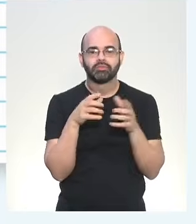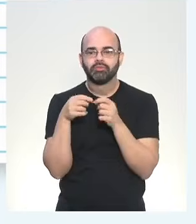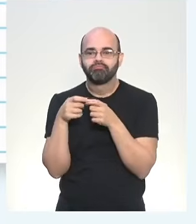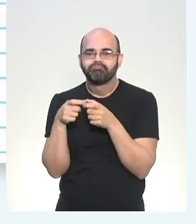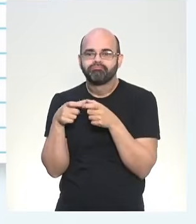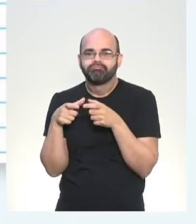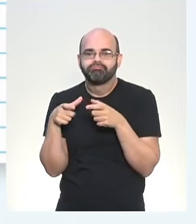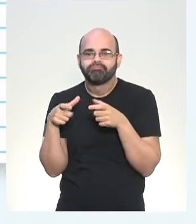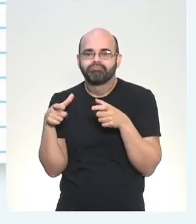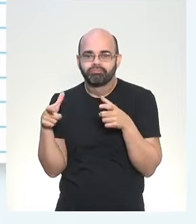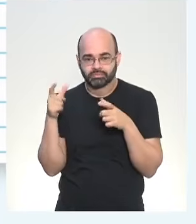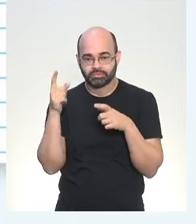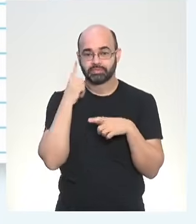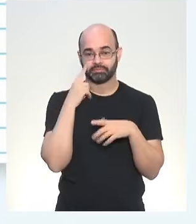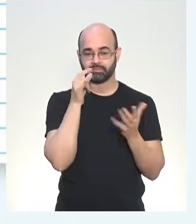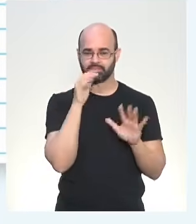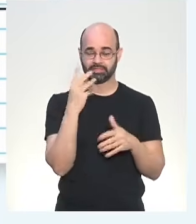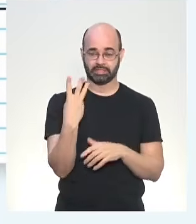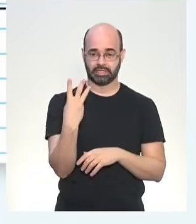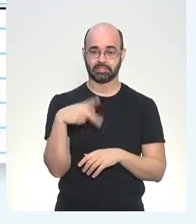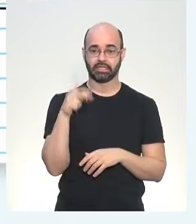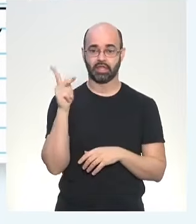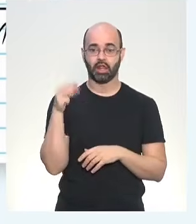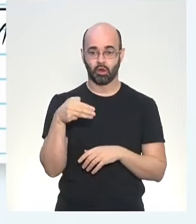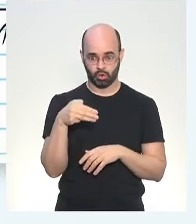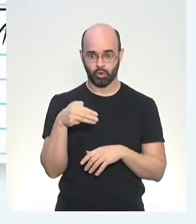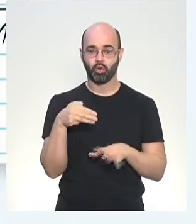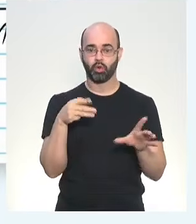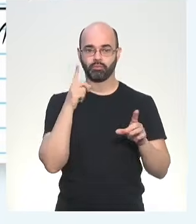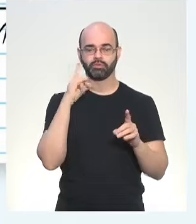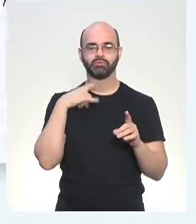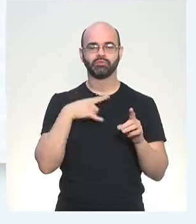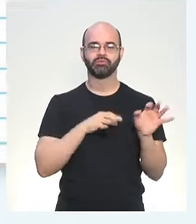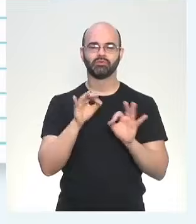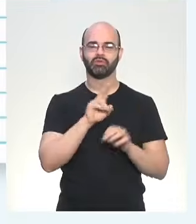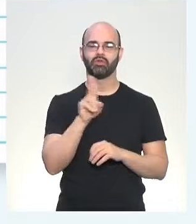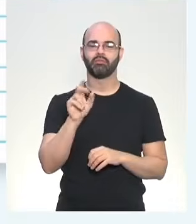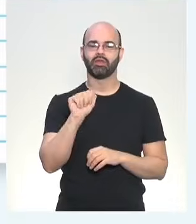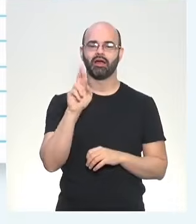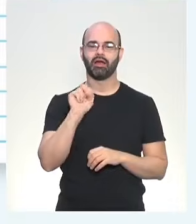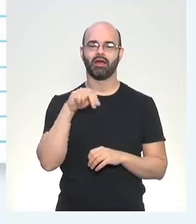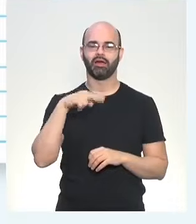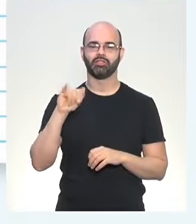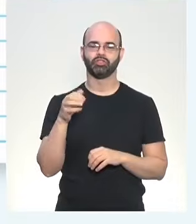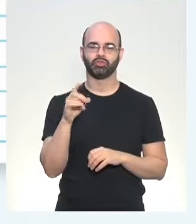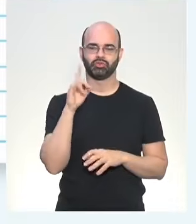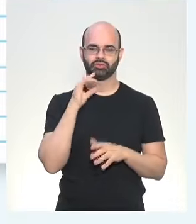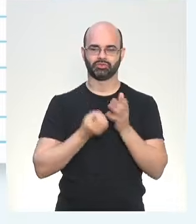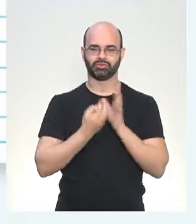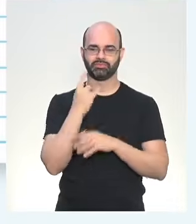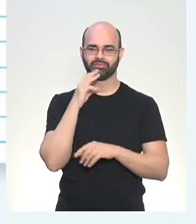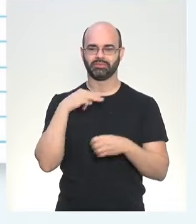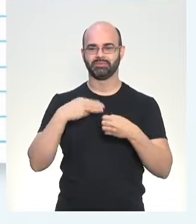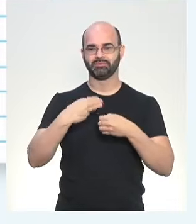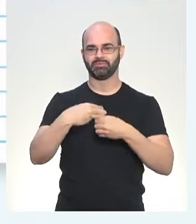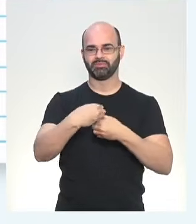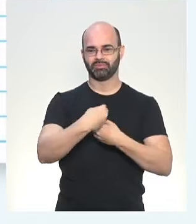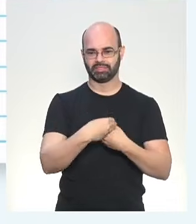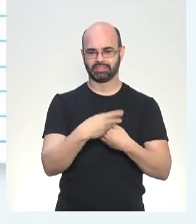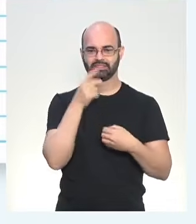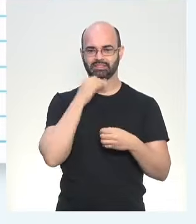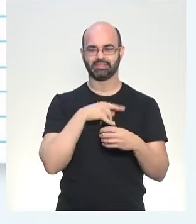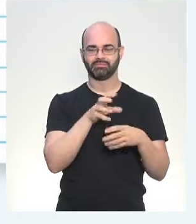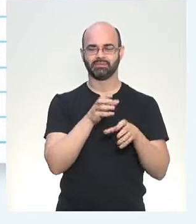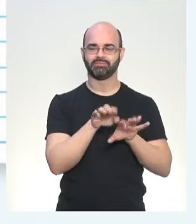de 2 municípios é de até 3 quilômetros, temos um arranjo. Excetuando-se os arranjos originados por municípios que se desmembraram